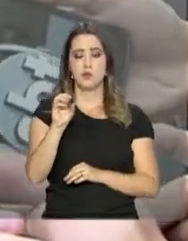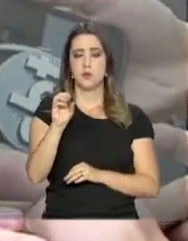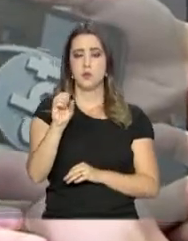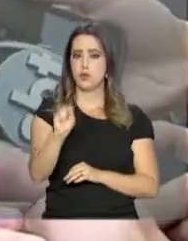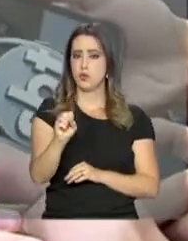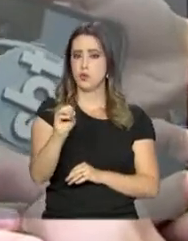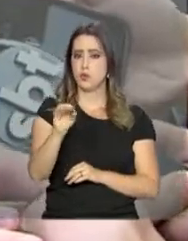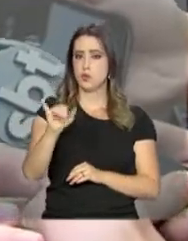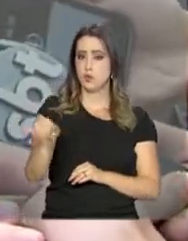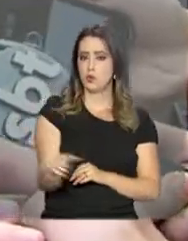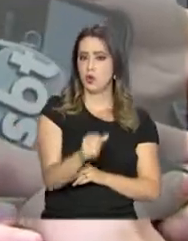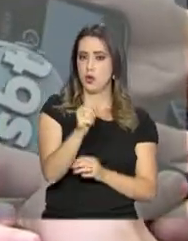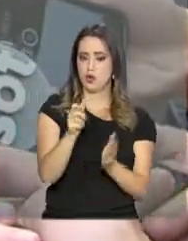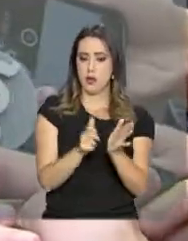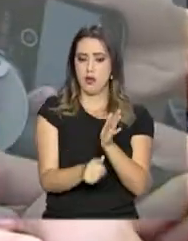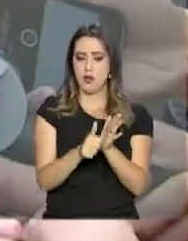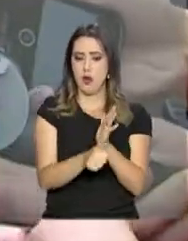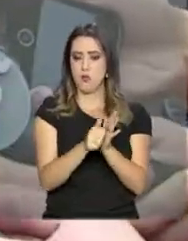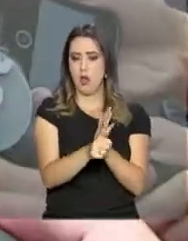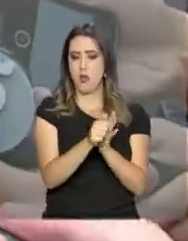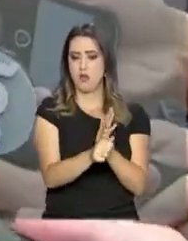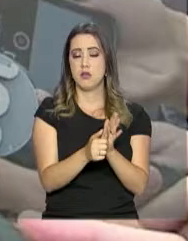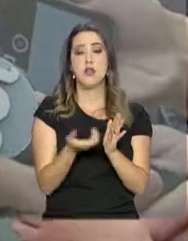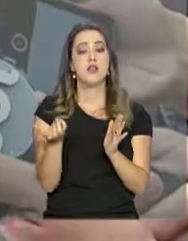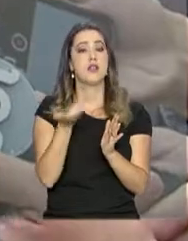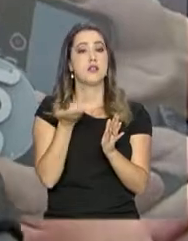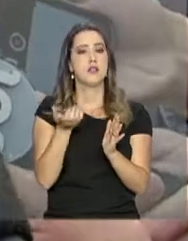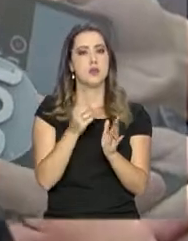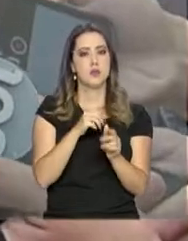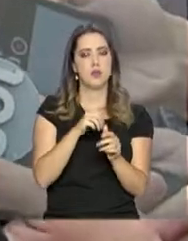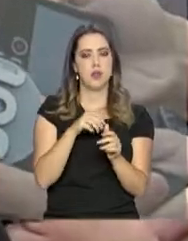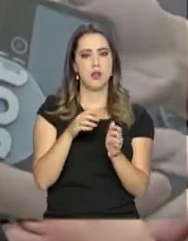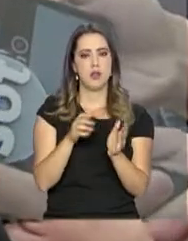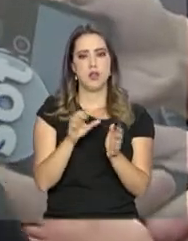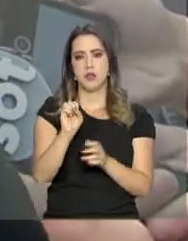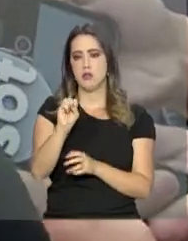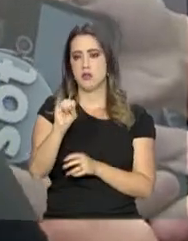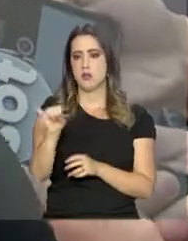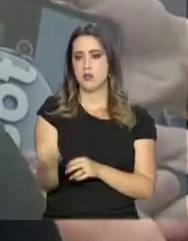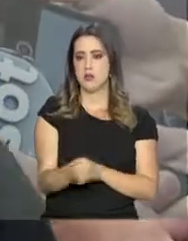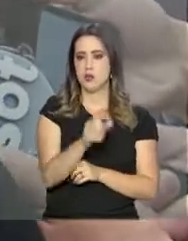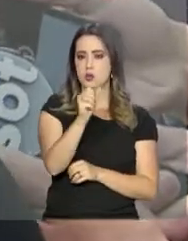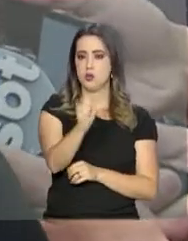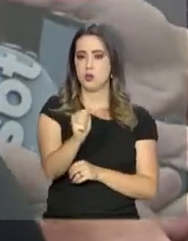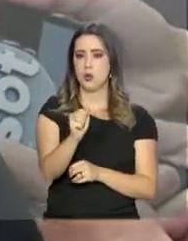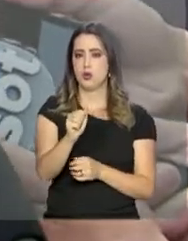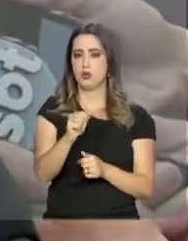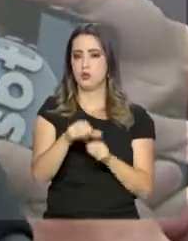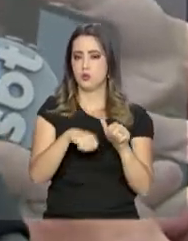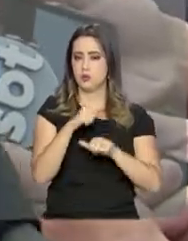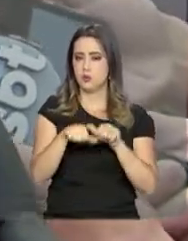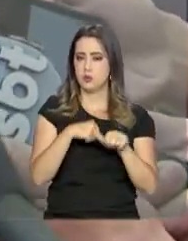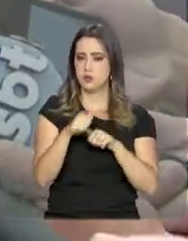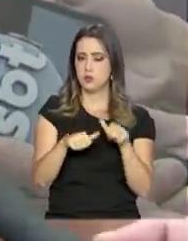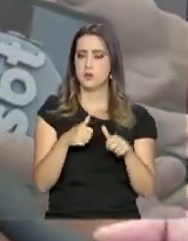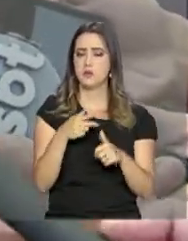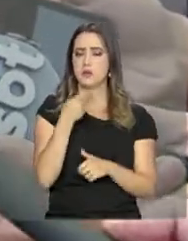para a China, mas soja em grão. E o que nós queremos e ressaltei isso ao presidente Xi